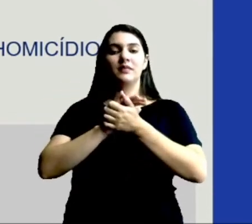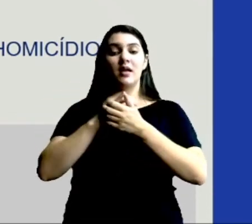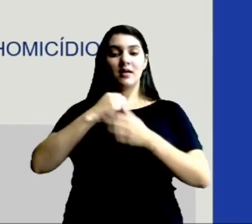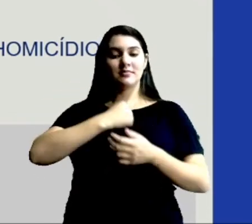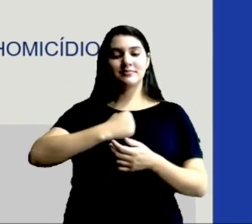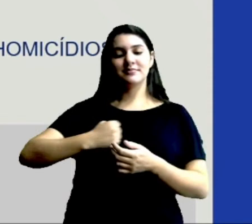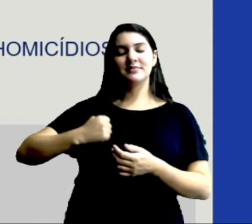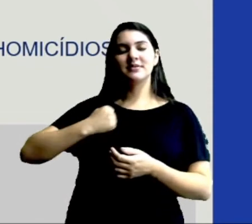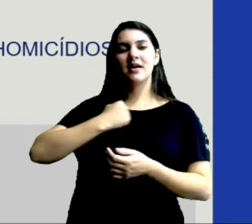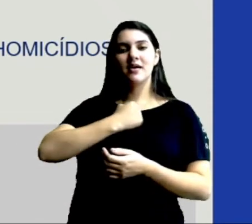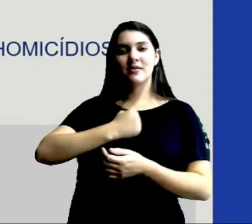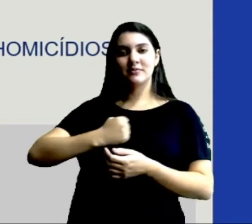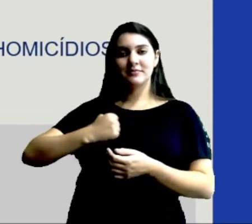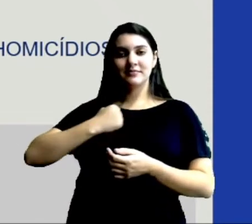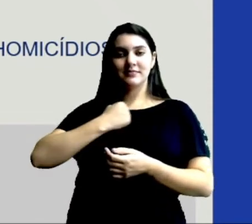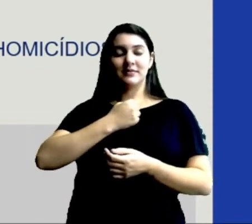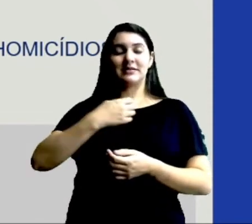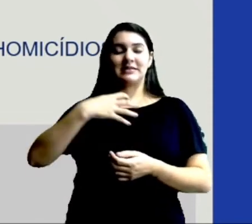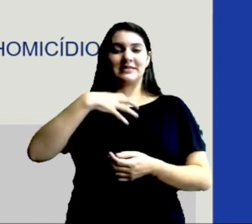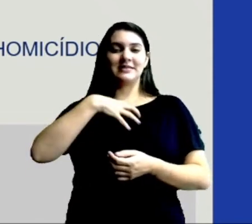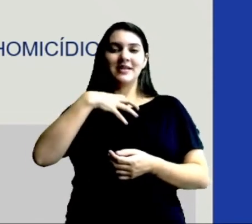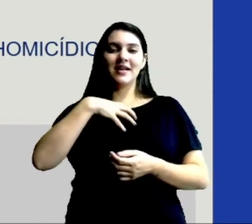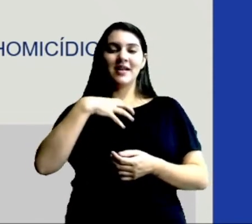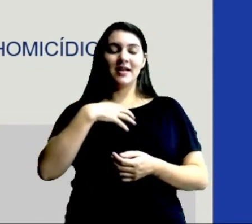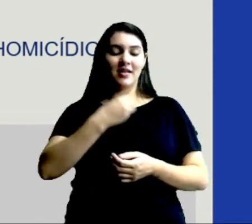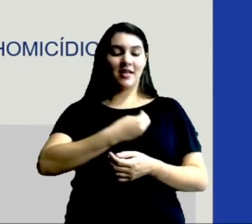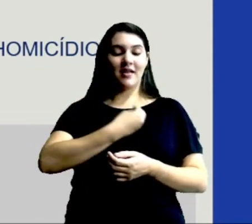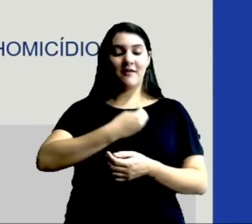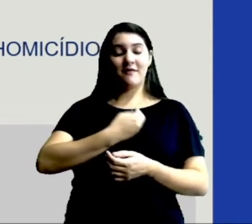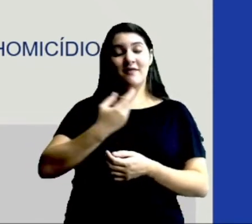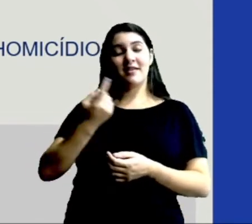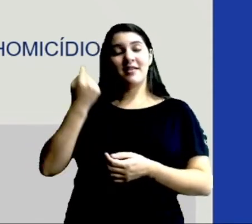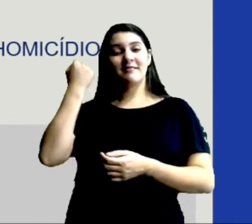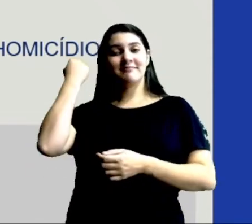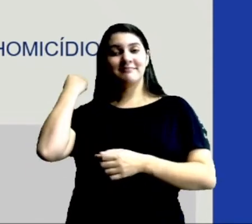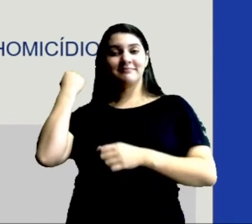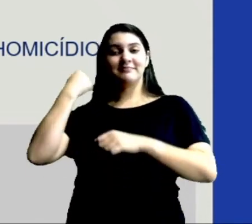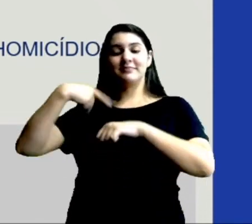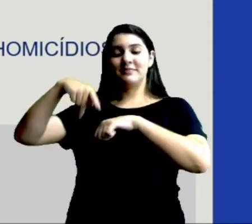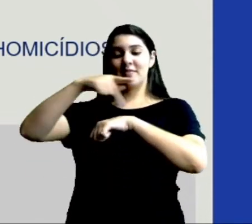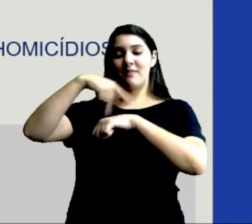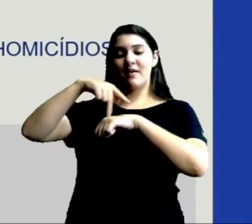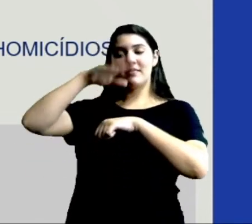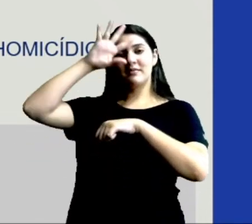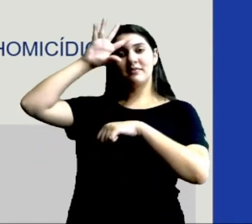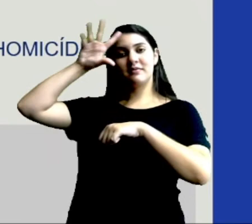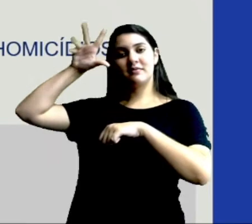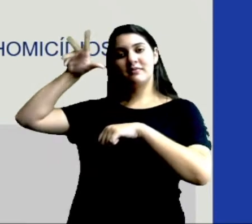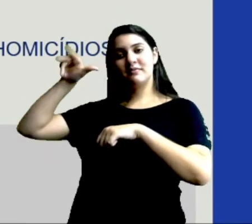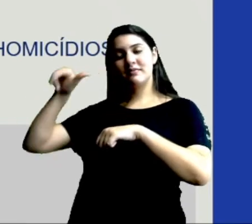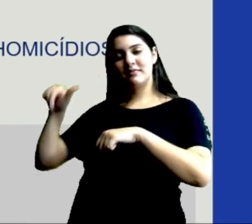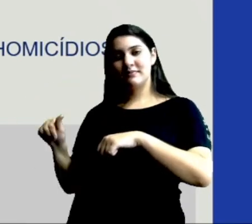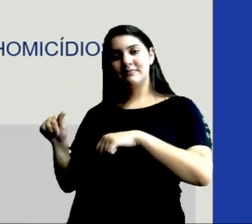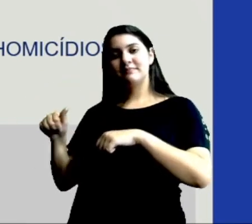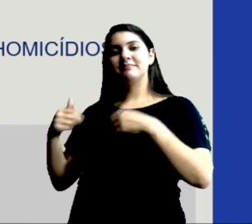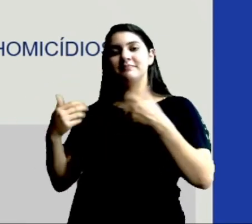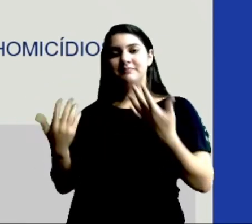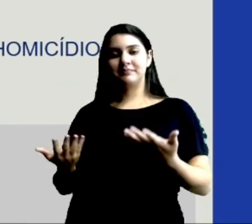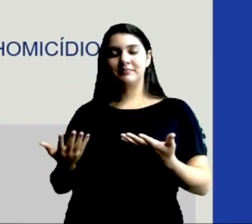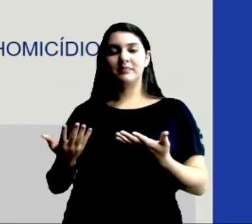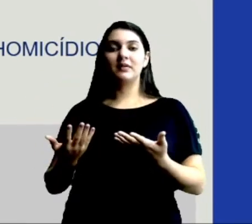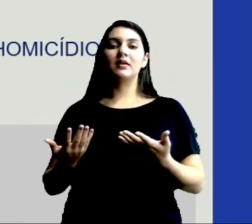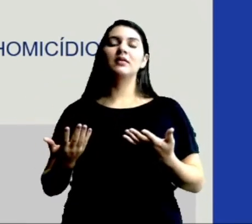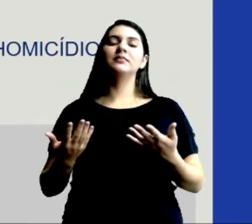saudade que eles sentiam na vida na África, né? A saudade que eles tinham do país dele, do continente onde eles